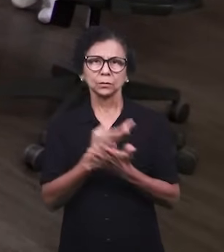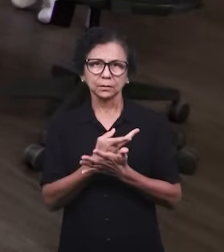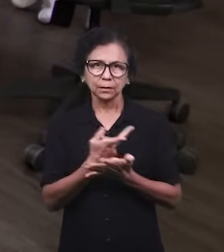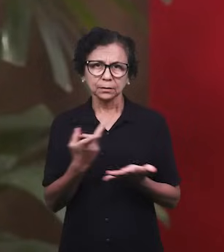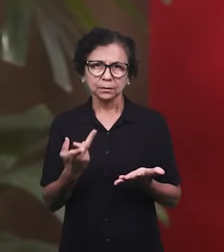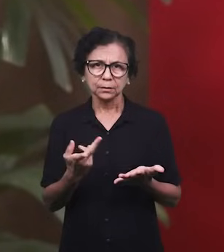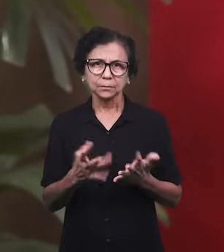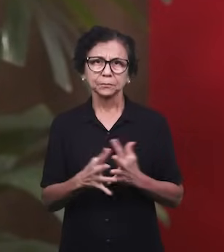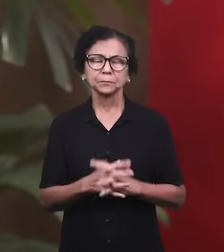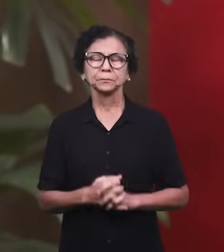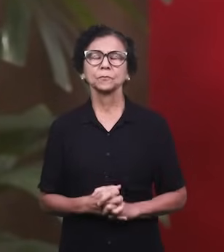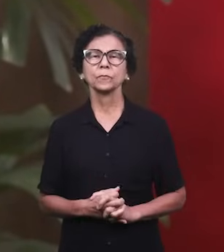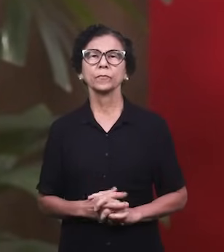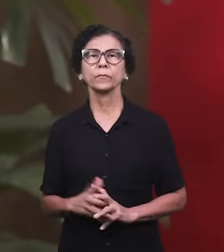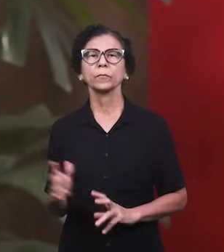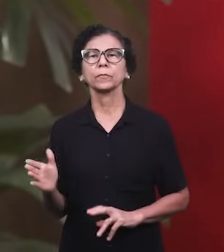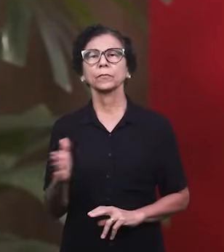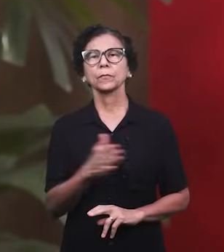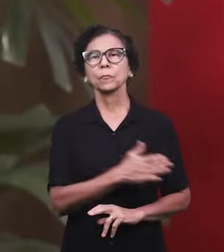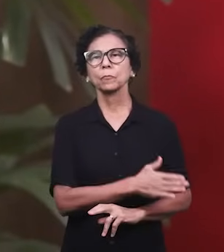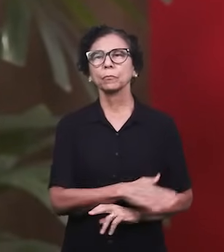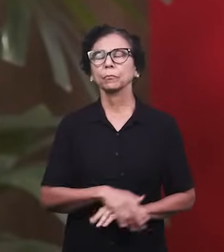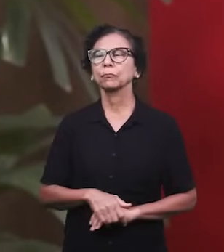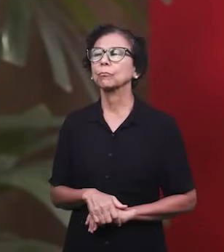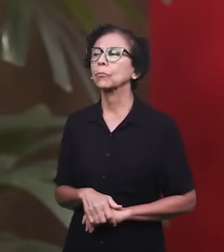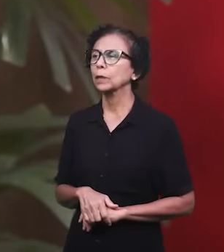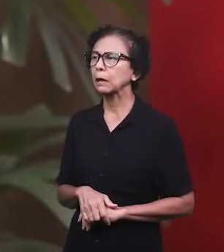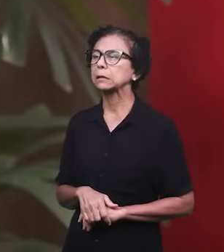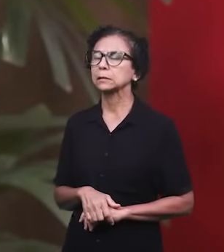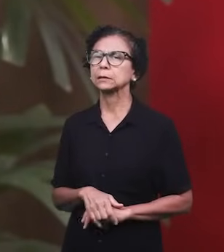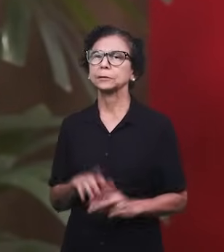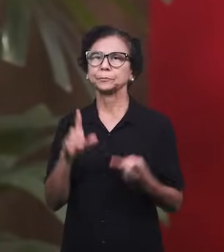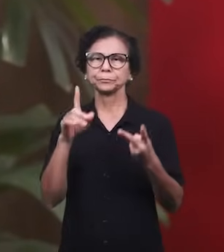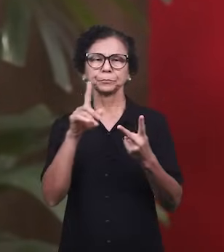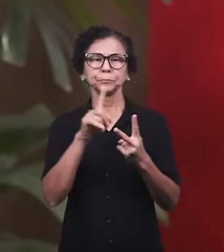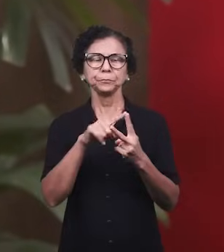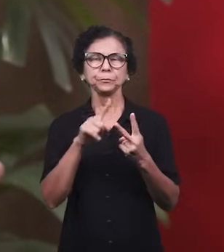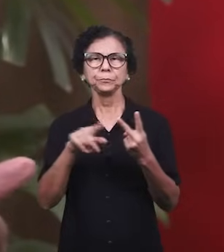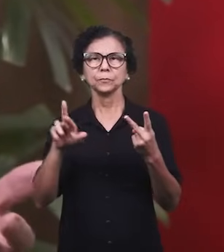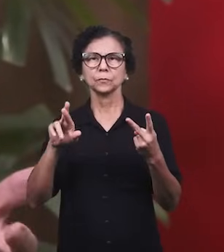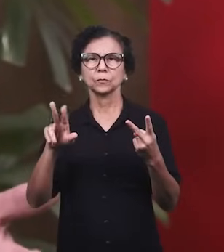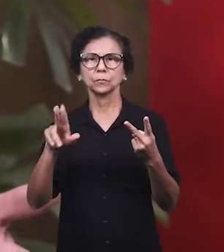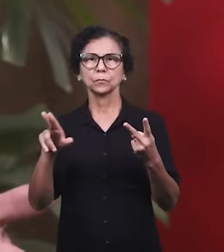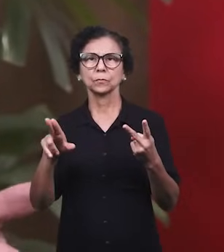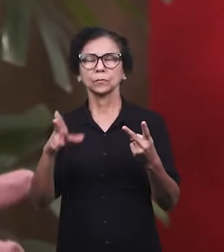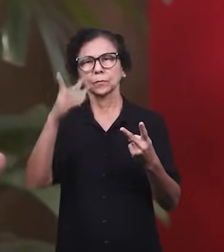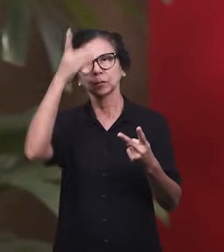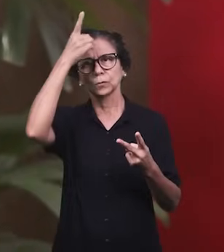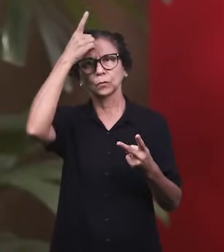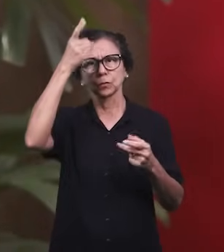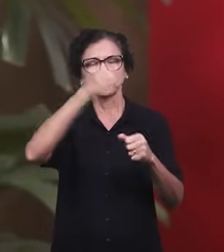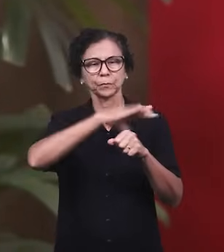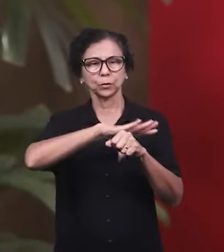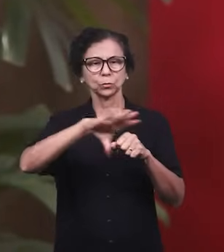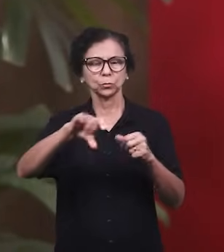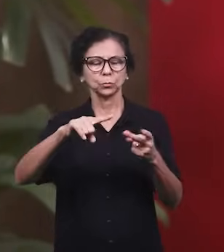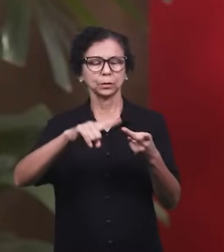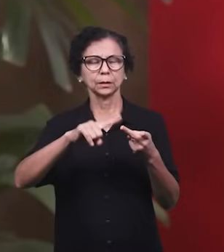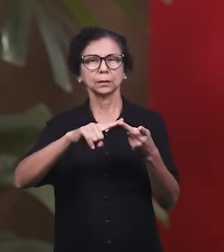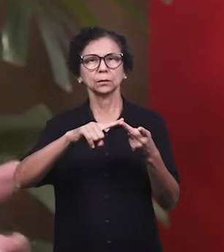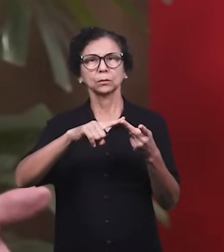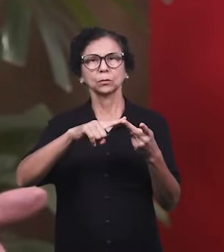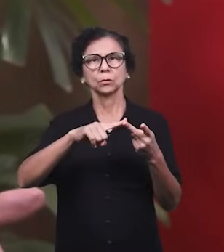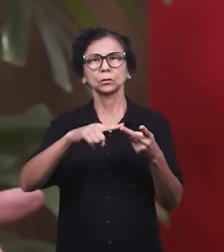porque, na verdade, existe sim uma diferença entre dons de curar e dons de maravilha, que